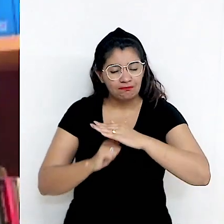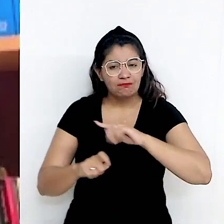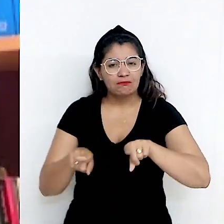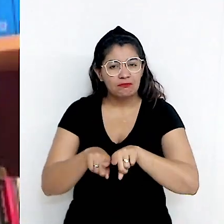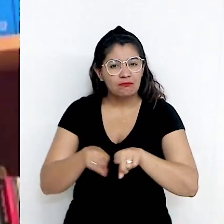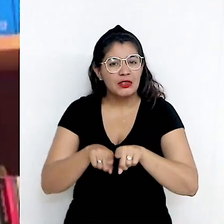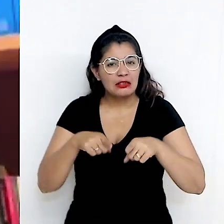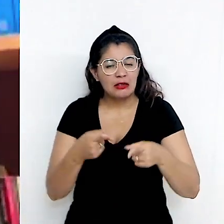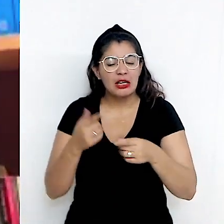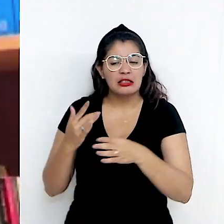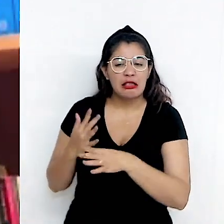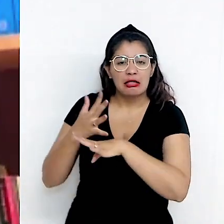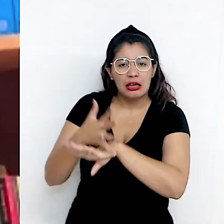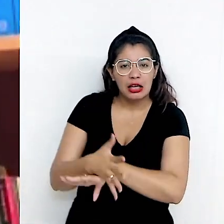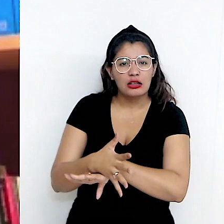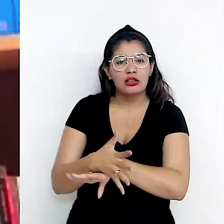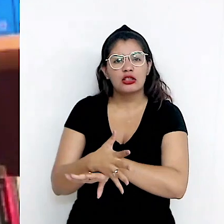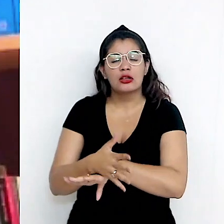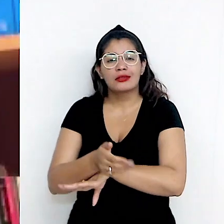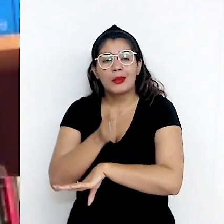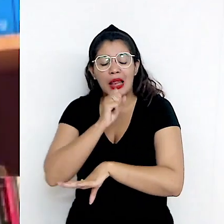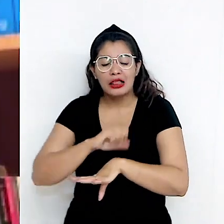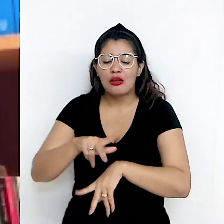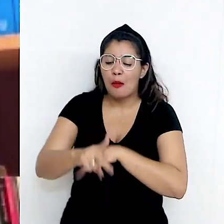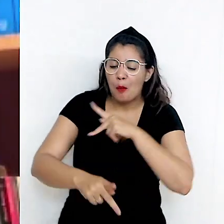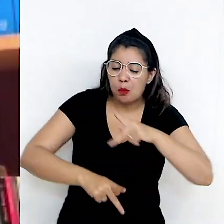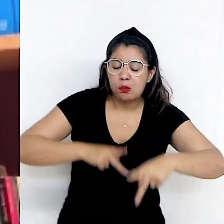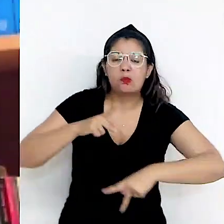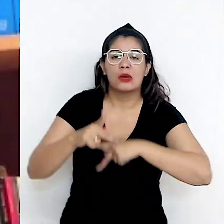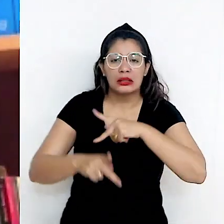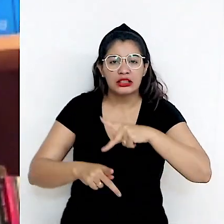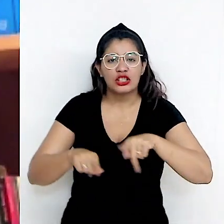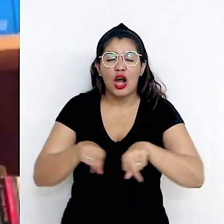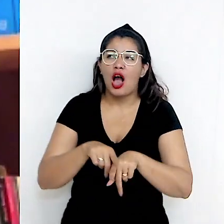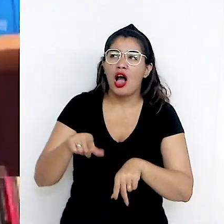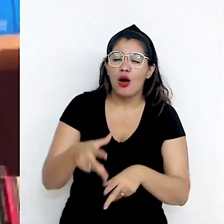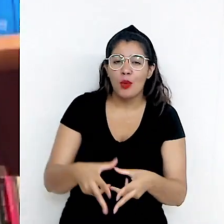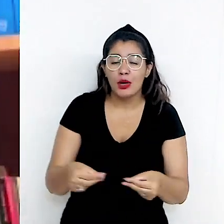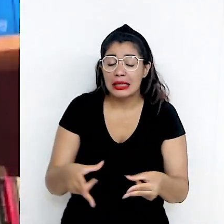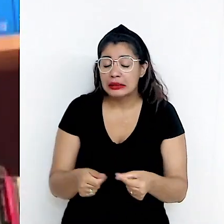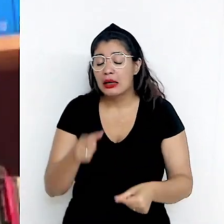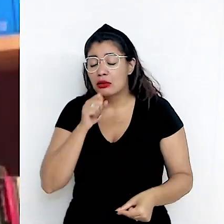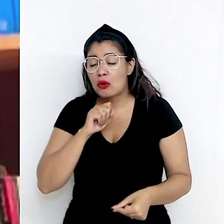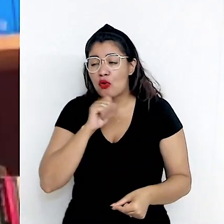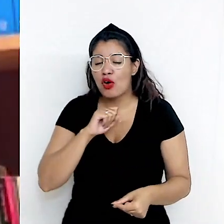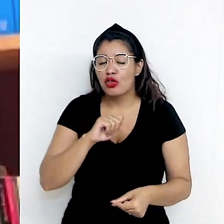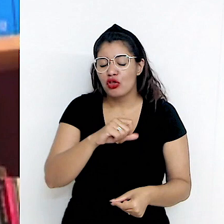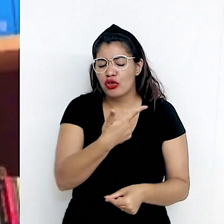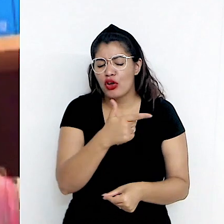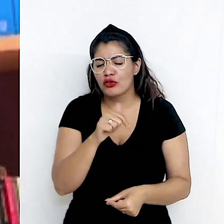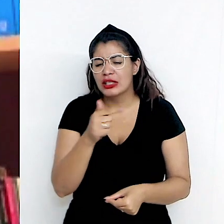que mais cedo ingressaram no ciclo de envelhecimento populacional população japonesa atualmente e